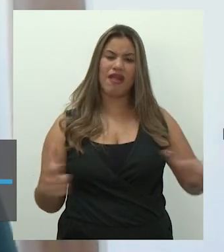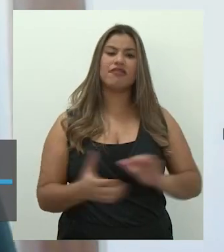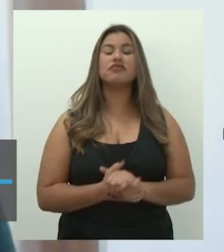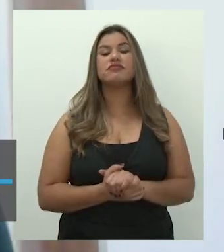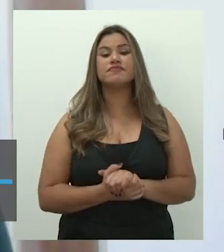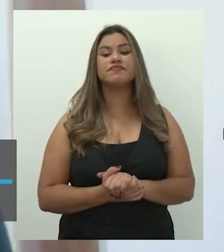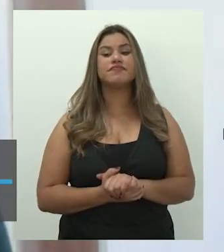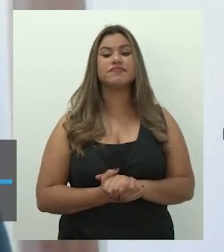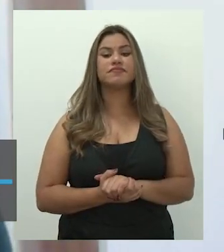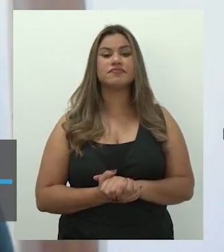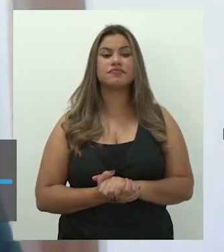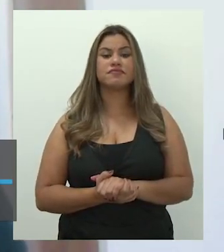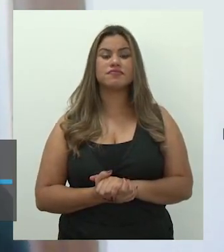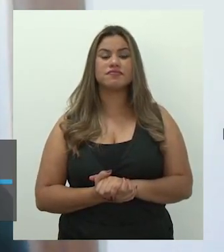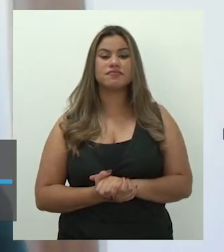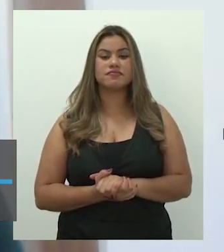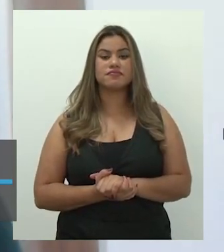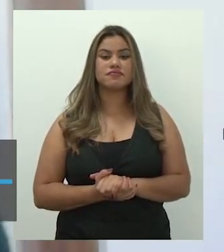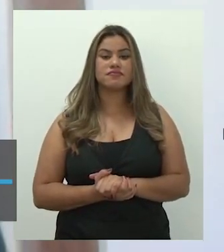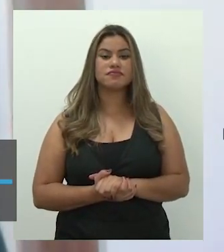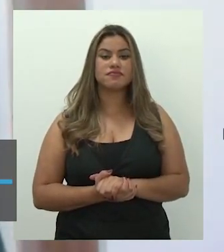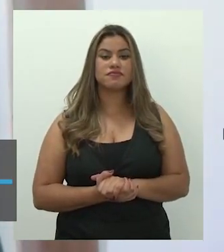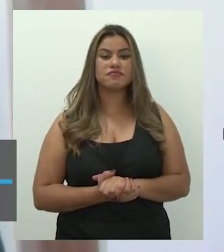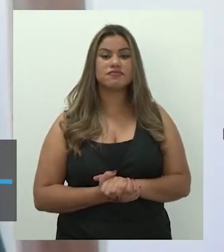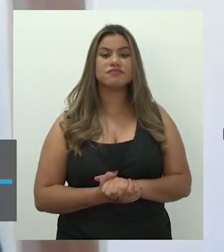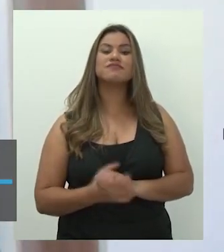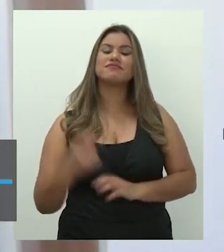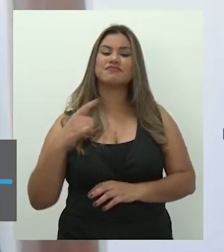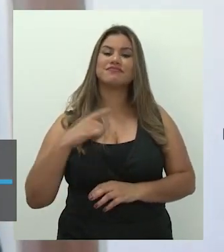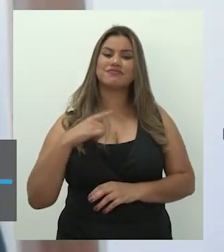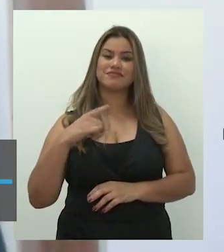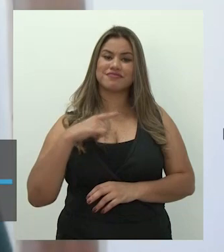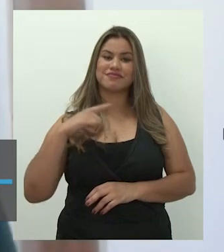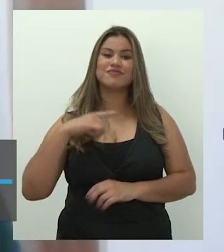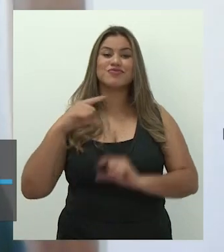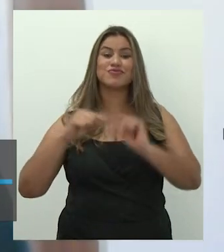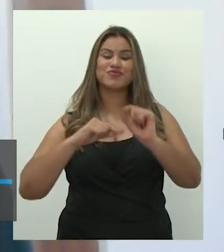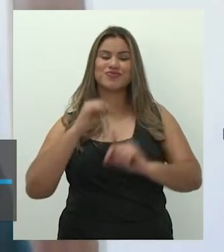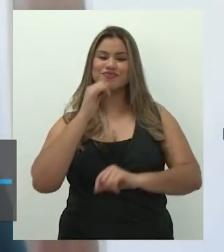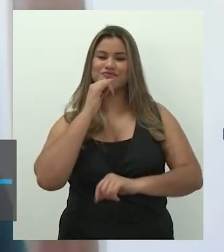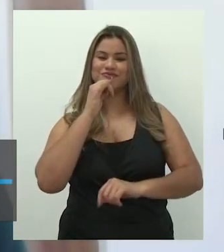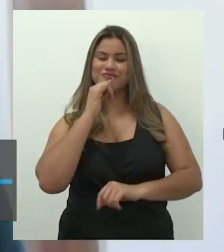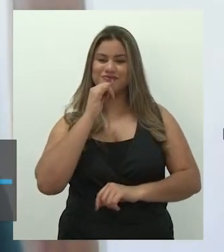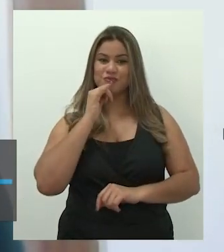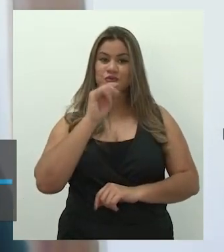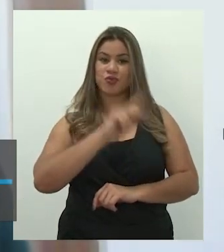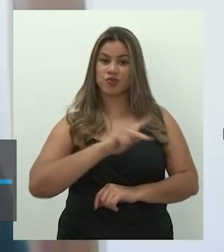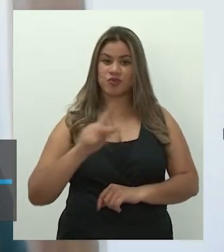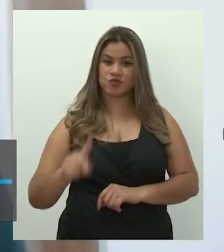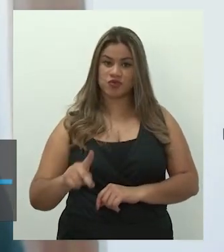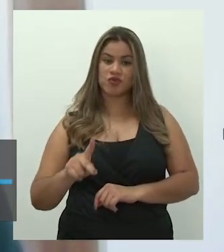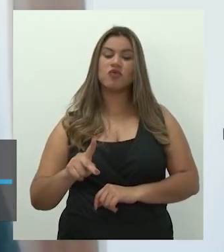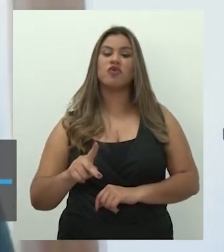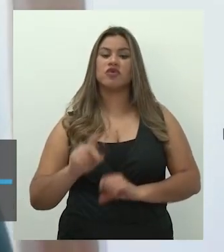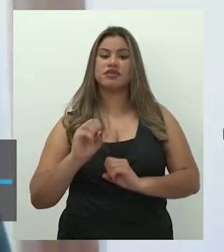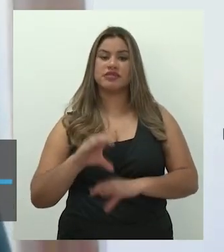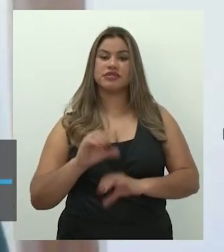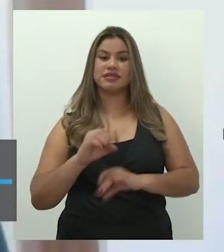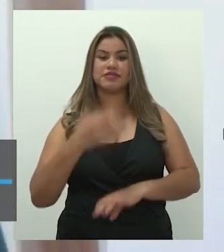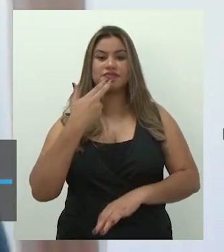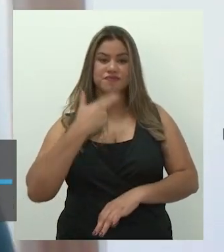em relação a isso. Nós trouxemos um exemplo para vocês de uma professora dos anos iniciais, a